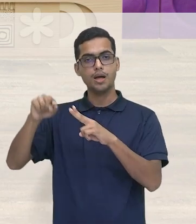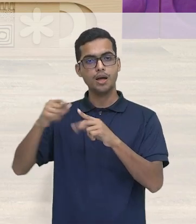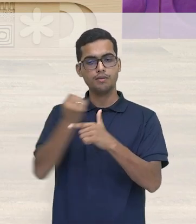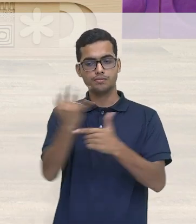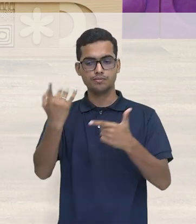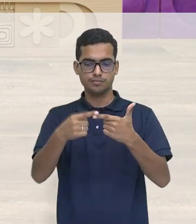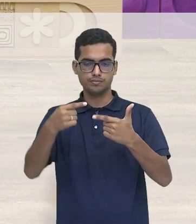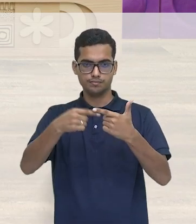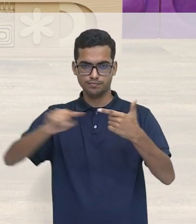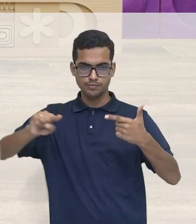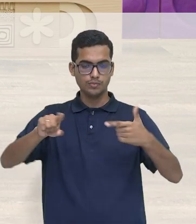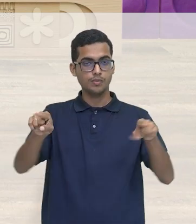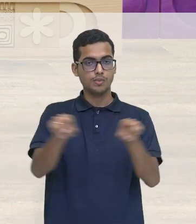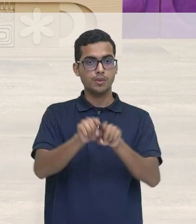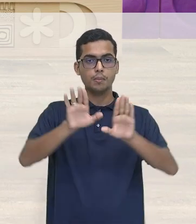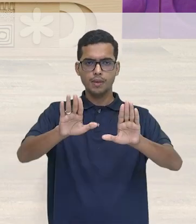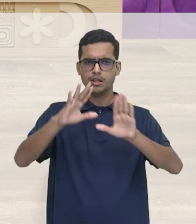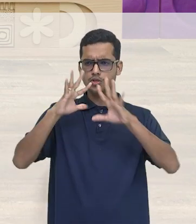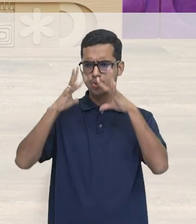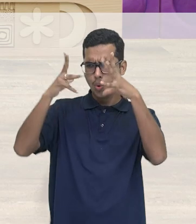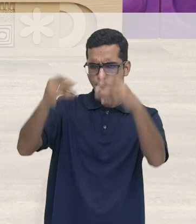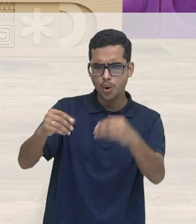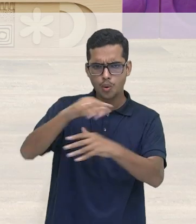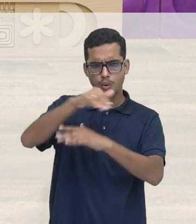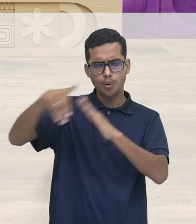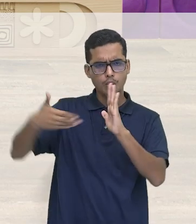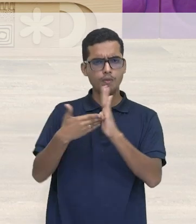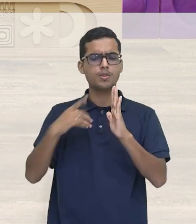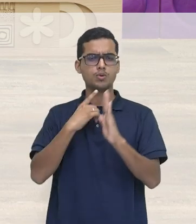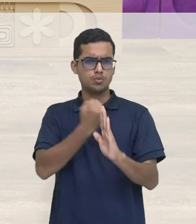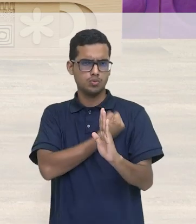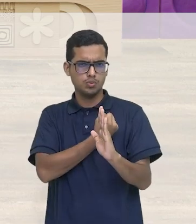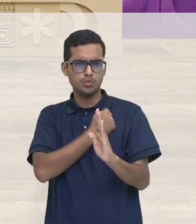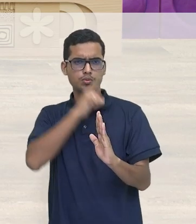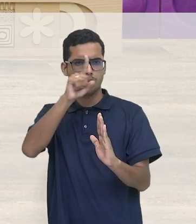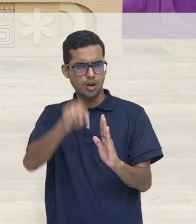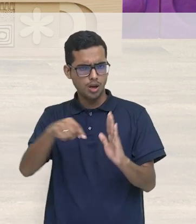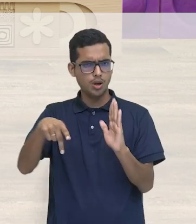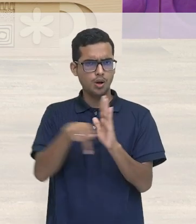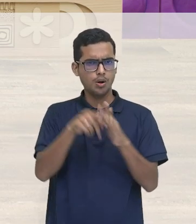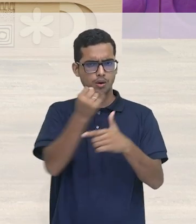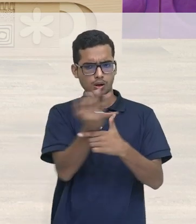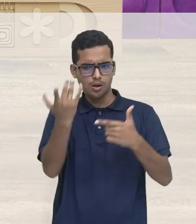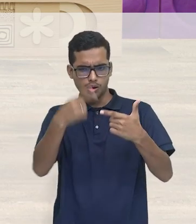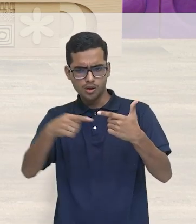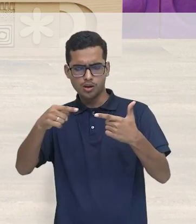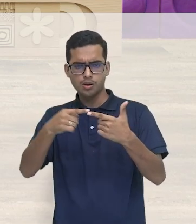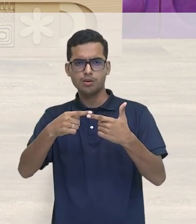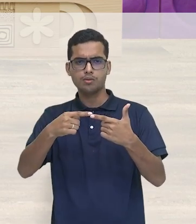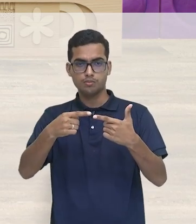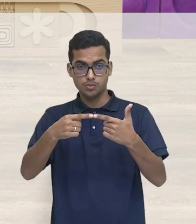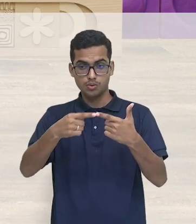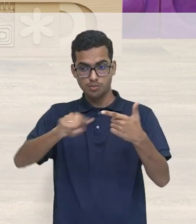par. Porém, nem todos os números ímpares são primos. A gente precisa fazer a análise aí